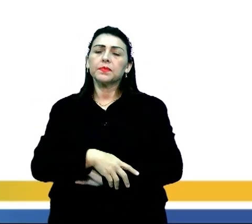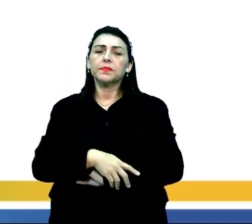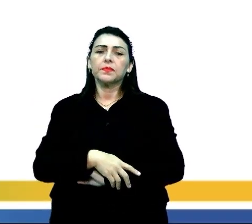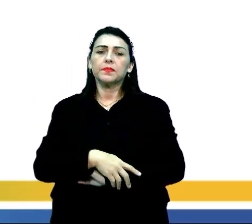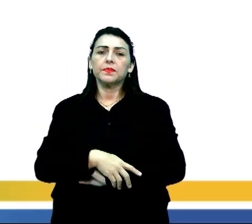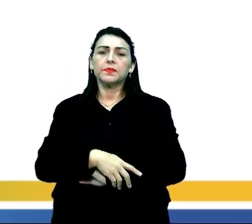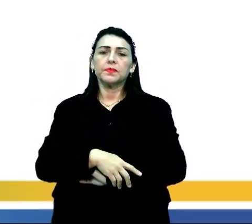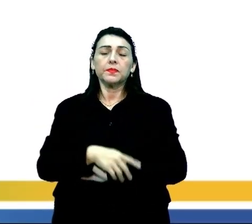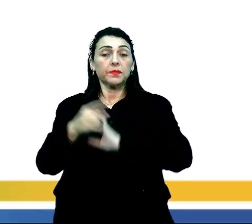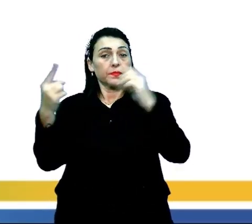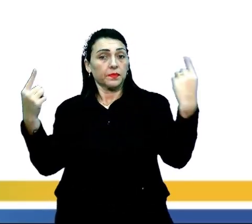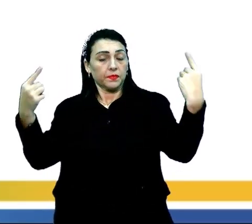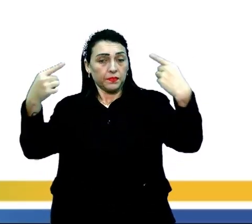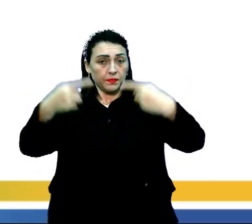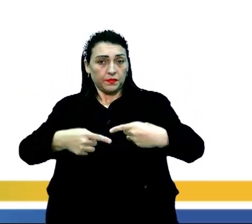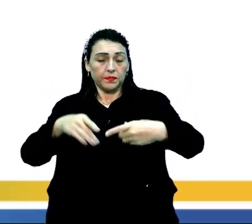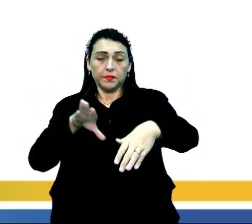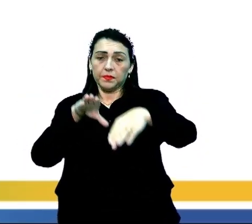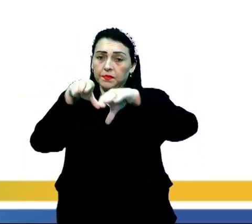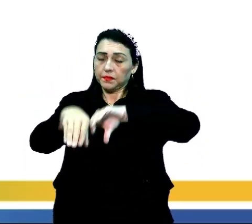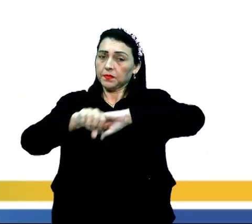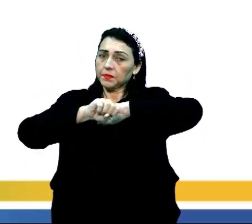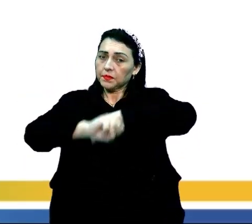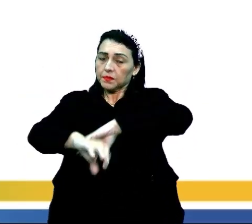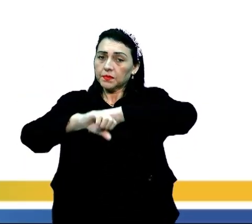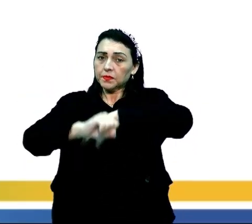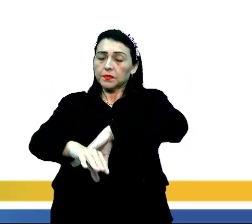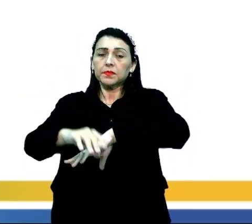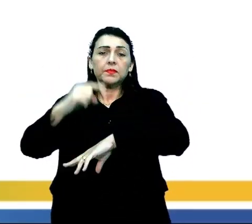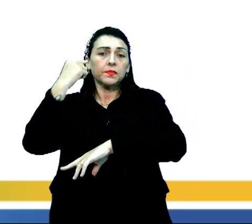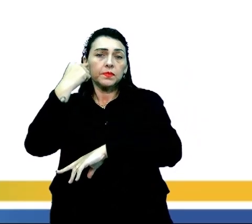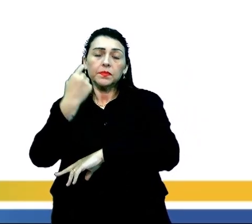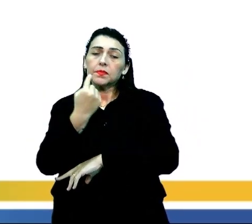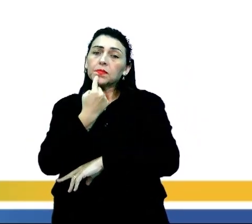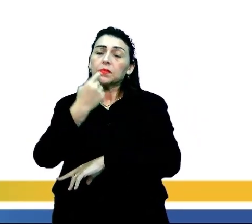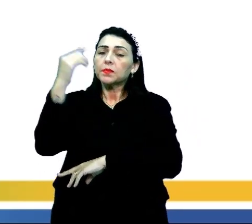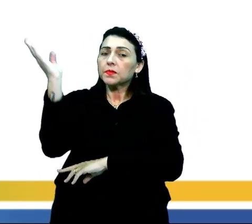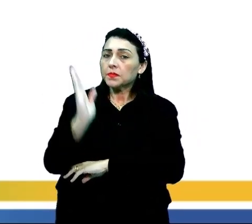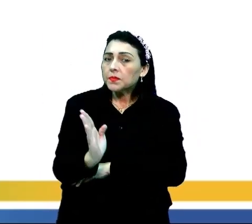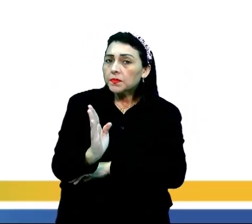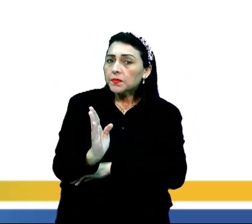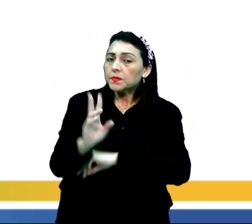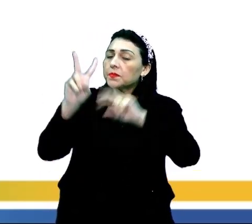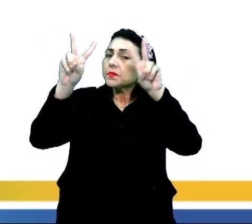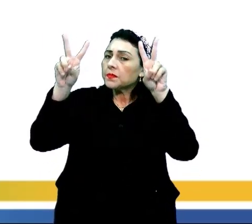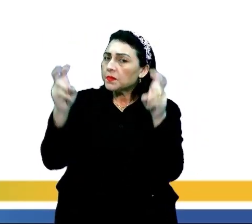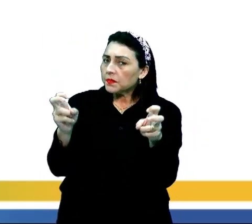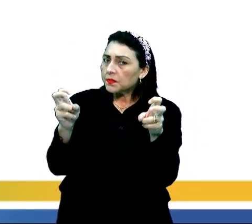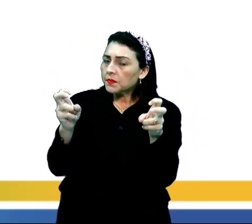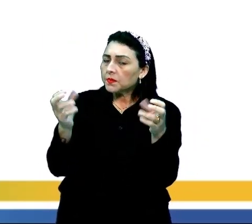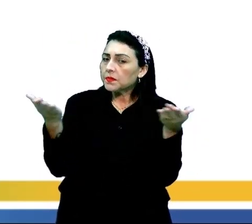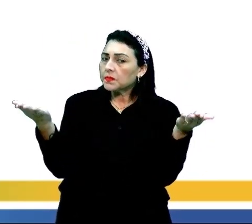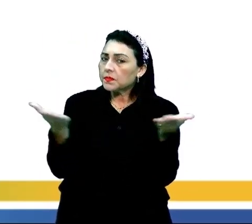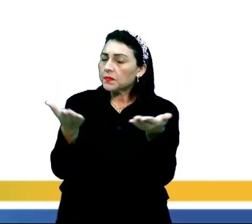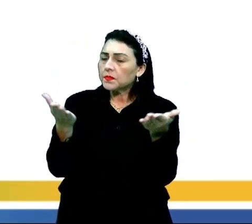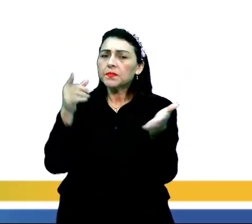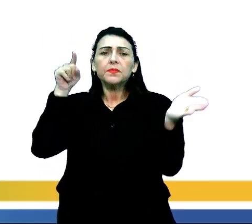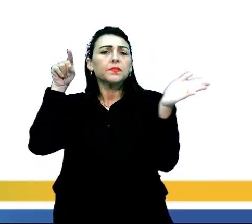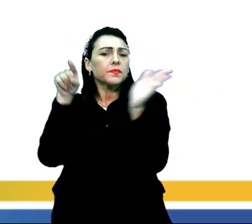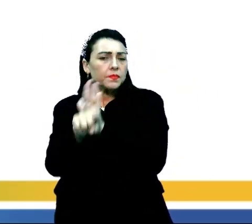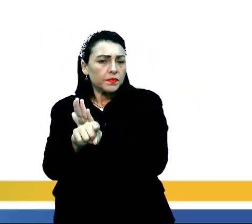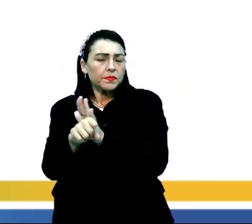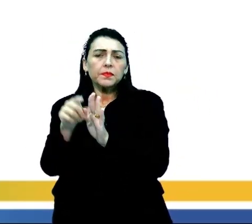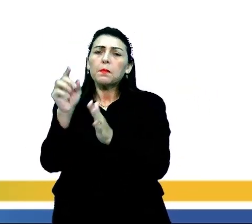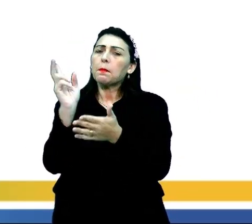lá. Desafios para a formação educacional de surdos no Brasil. Tema. Agora vamos criar uma pergunta com